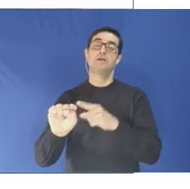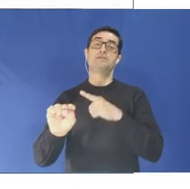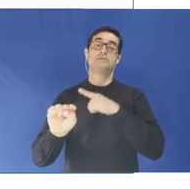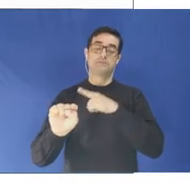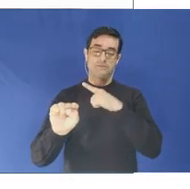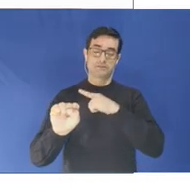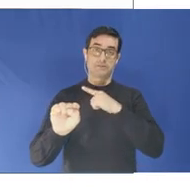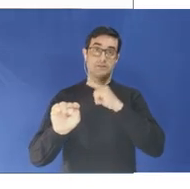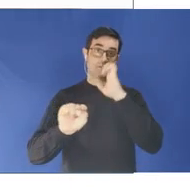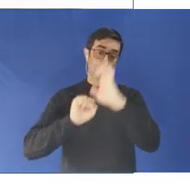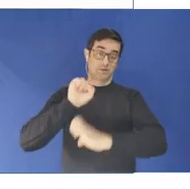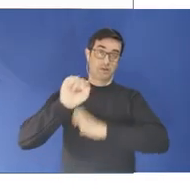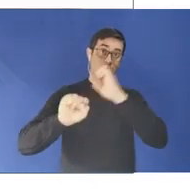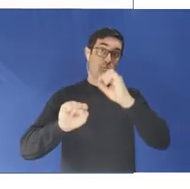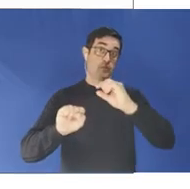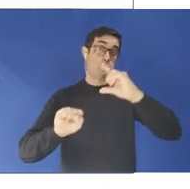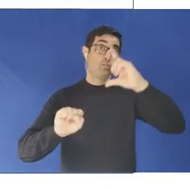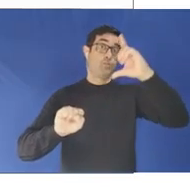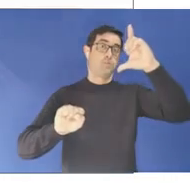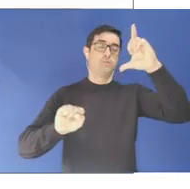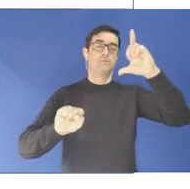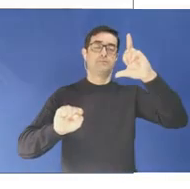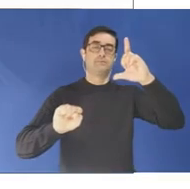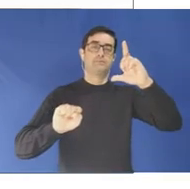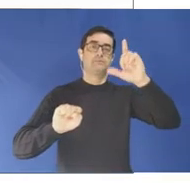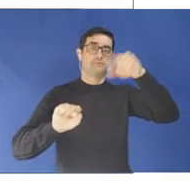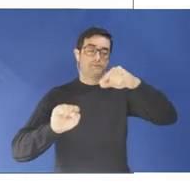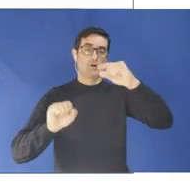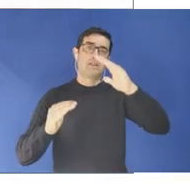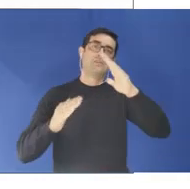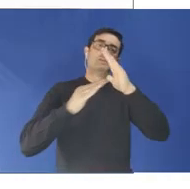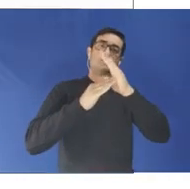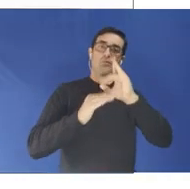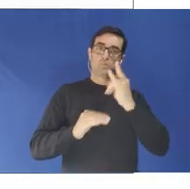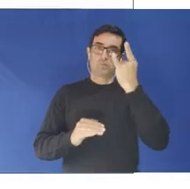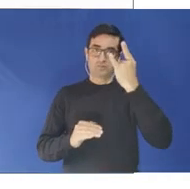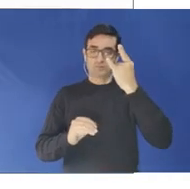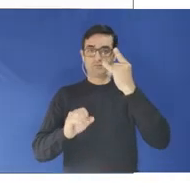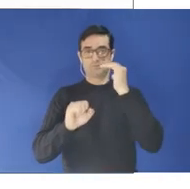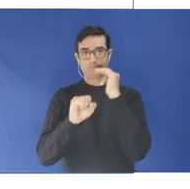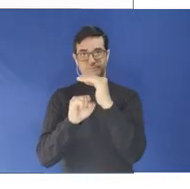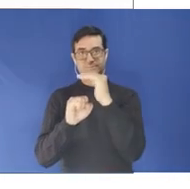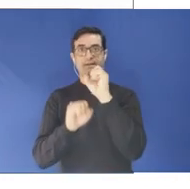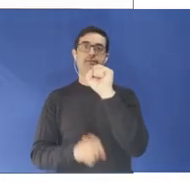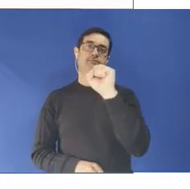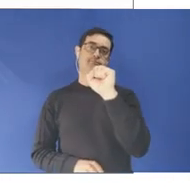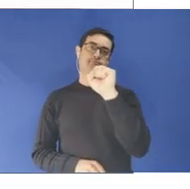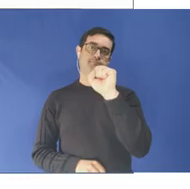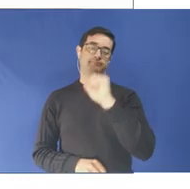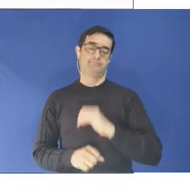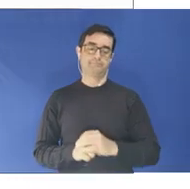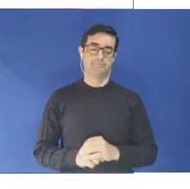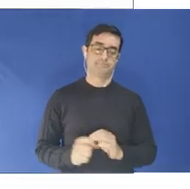S apresentam o elétron mais energético, aquele elétron que foi distribuído por último, no subnível